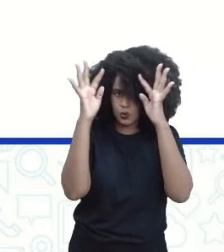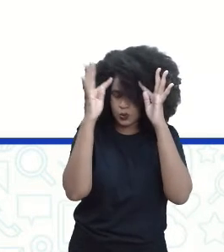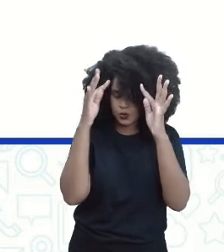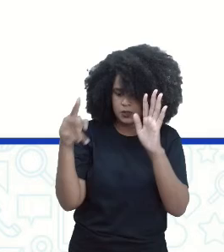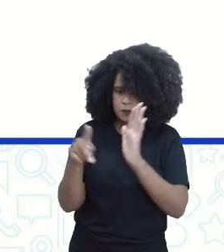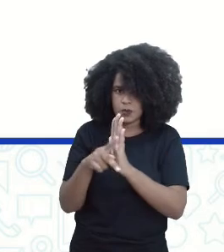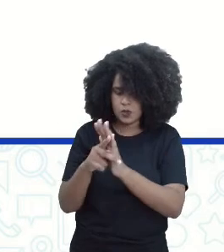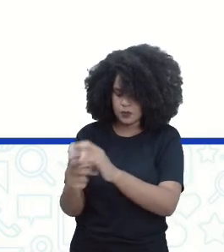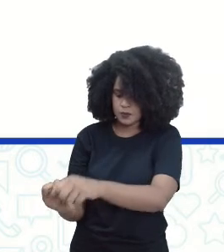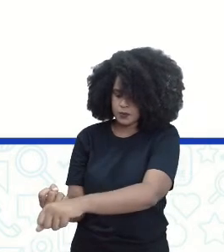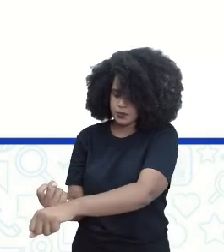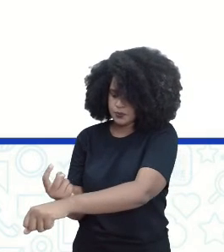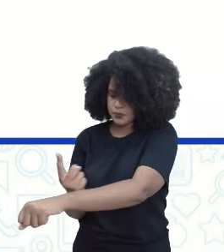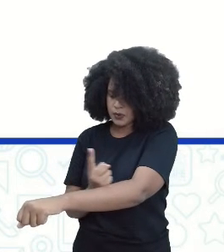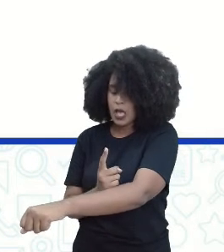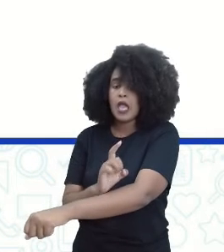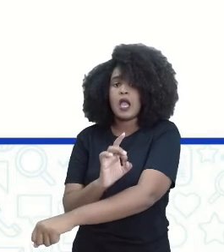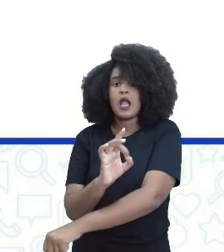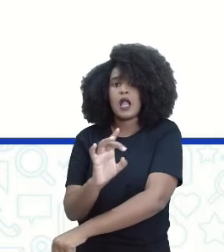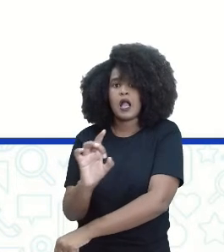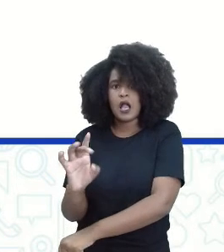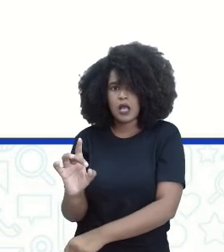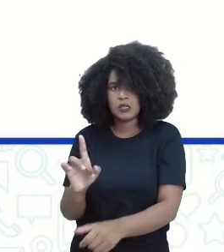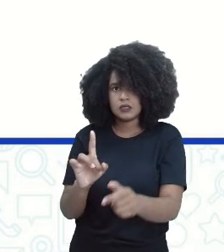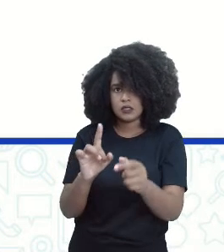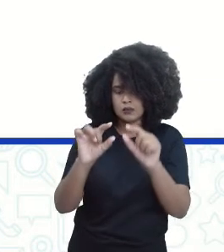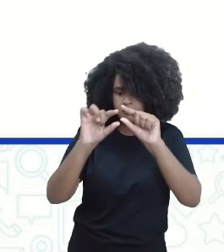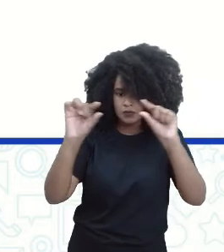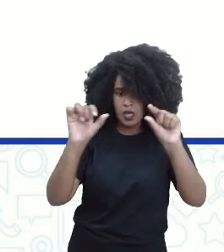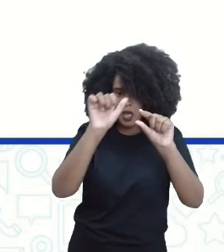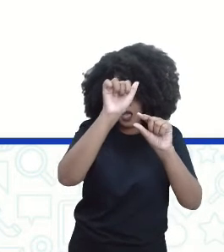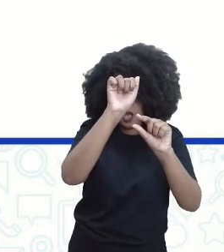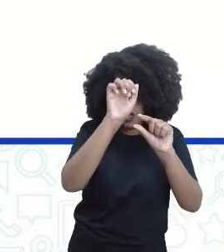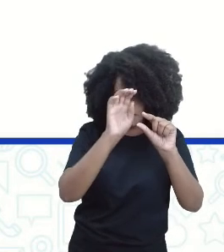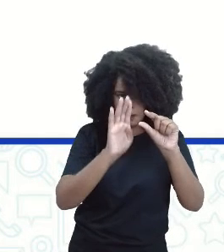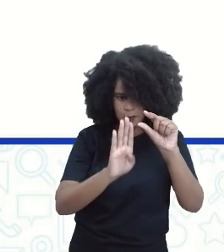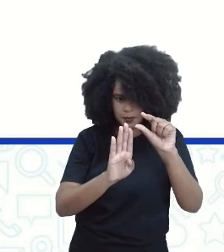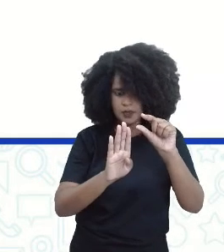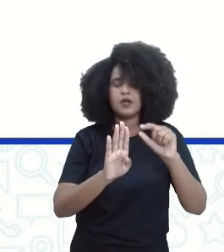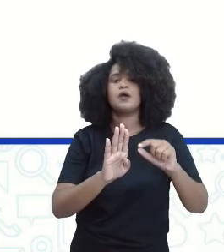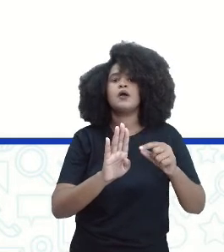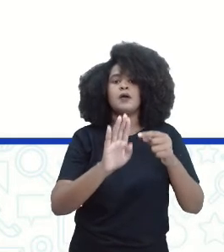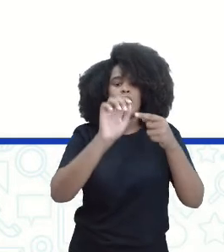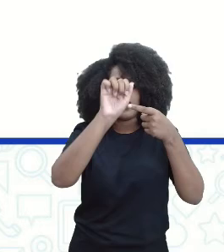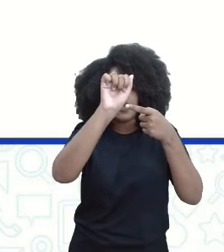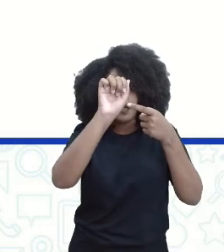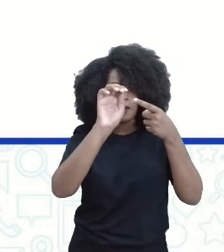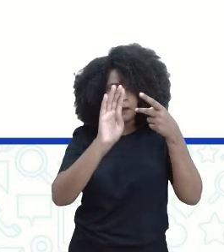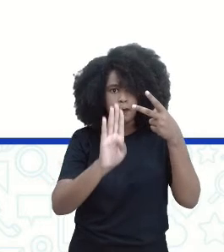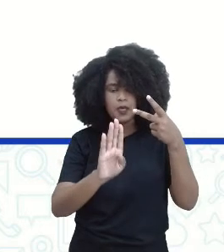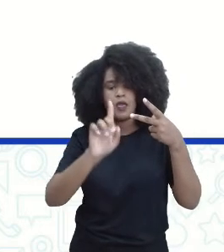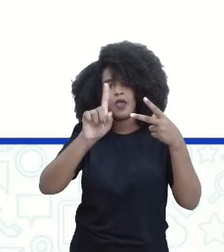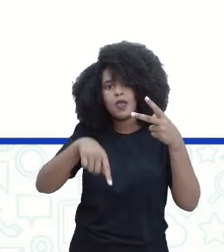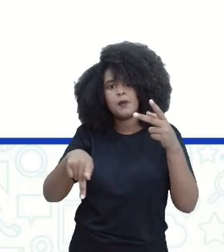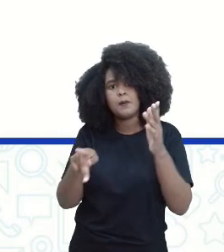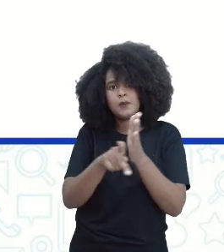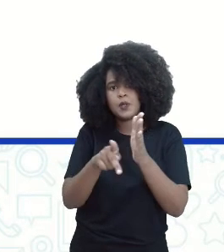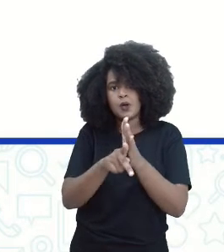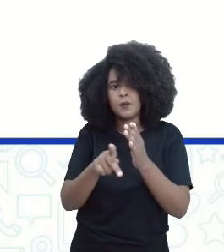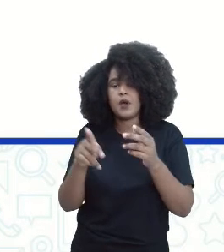cada uma da A ou da B, cada uma dessas letras, representa aí, respectivamente, um desses